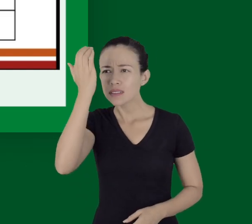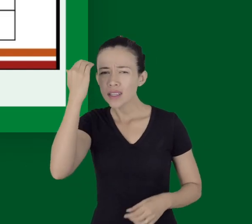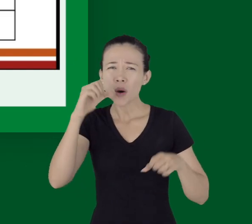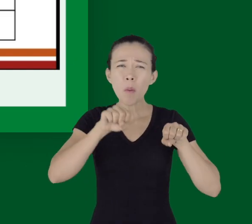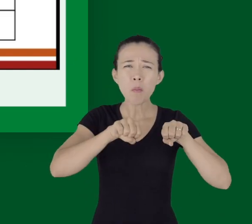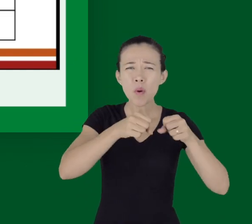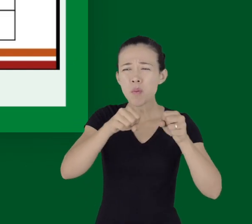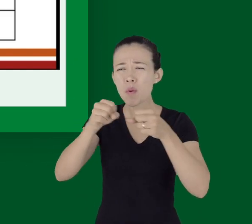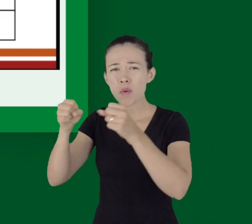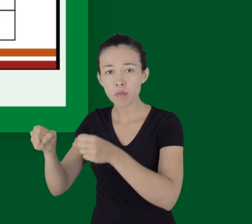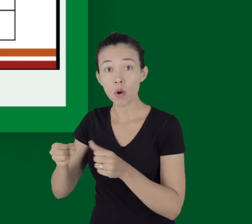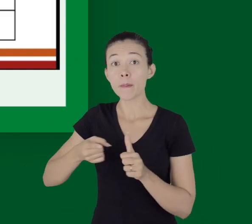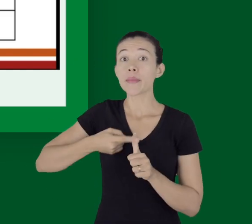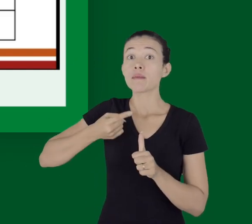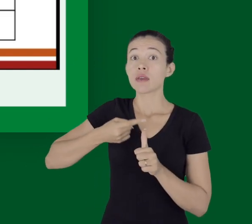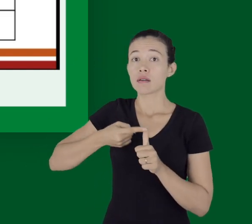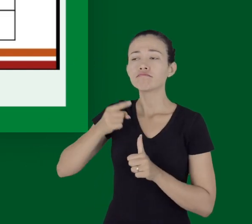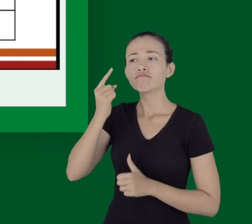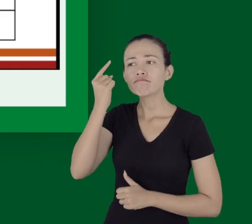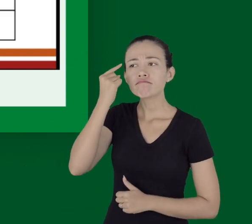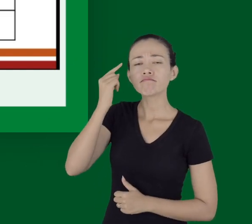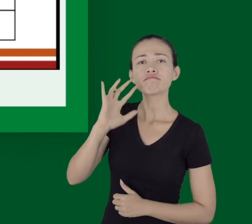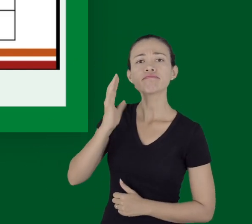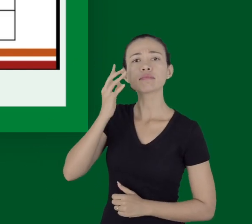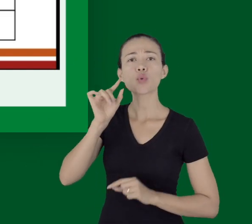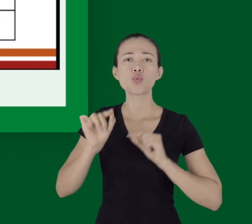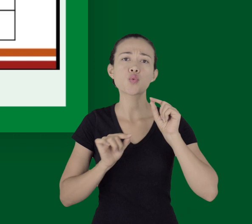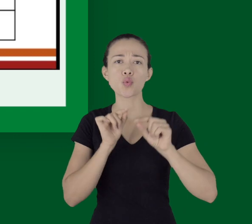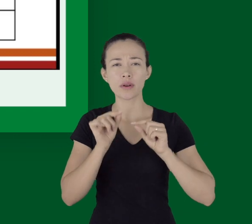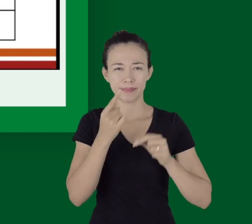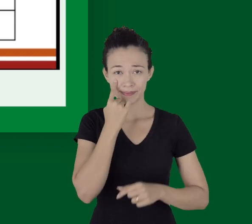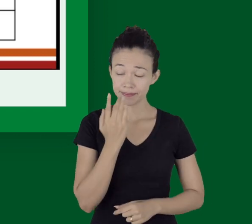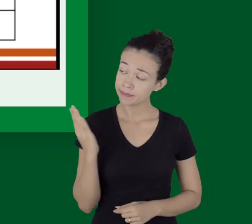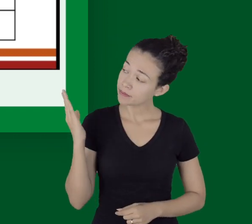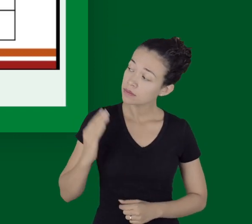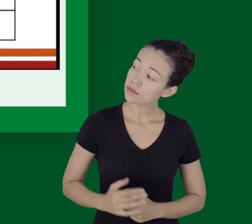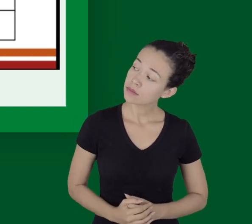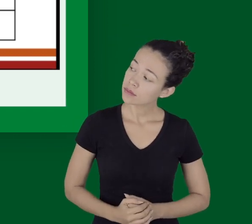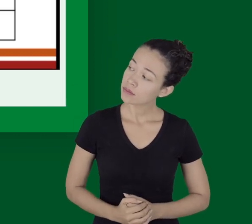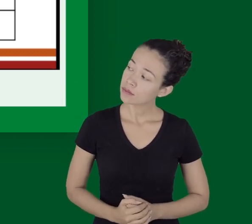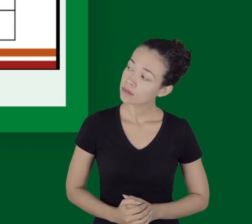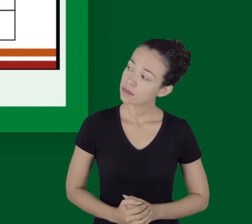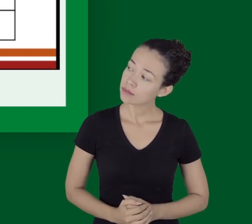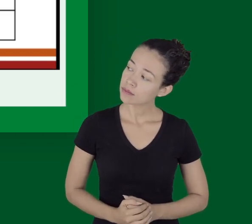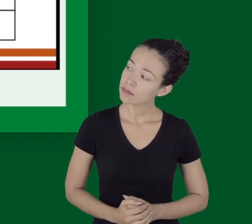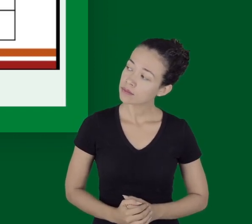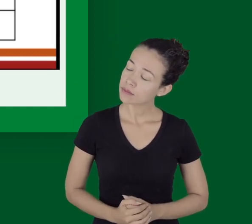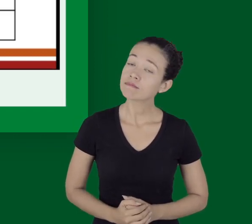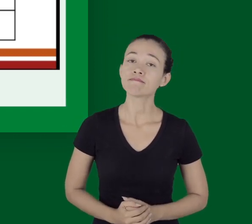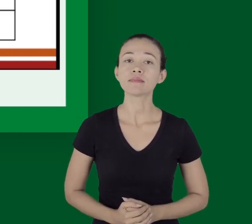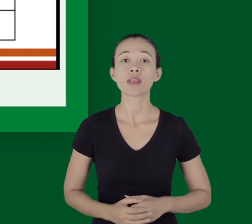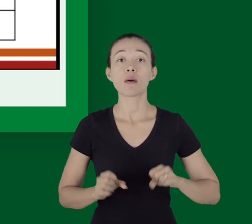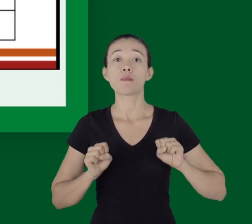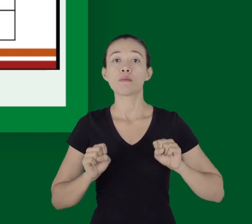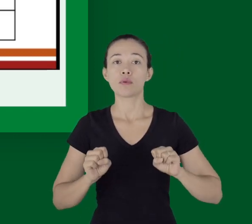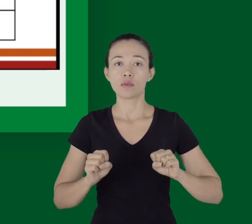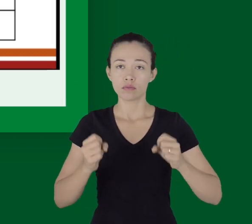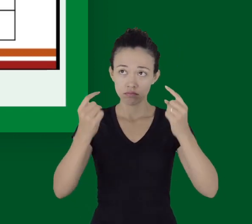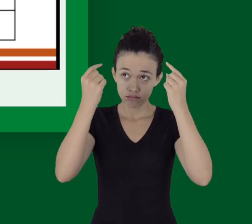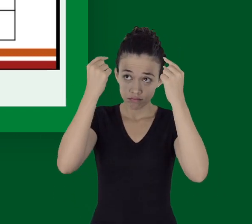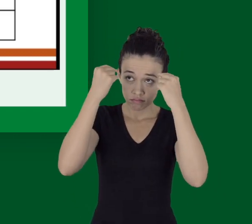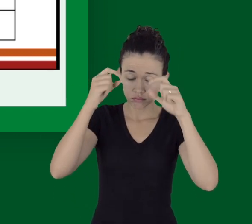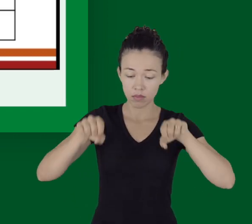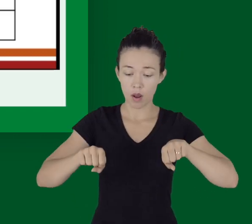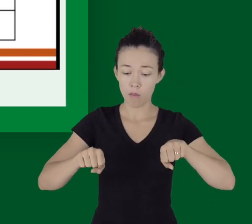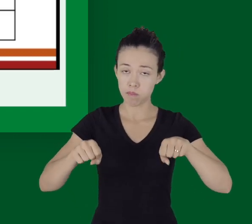preocupação. Então, de forma sistemática, só para poder a gente clarificar um pouco mais, quais são as lesões nesse processo primário que pode acontecer?